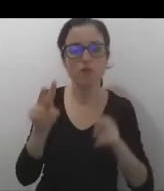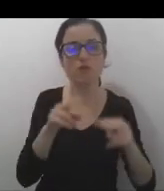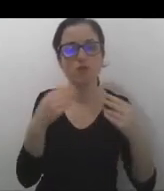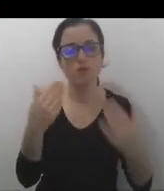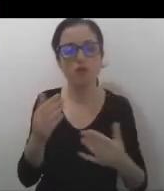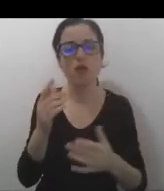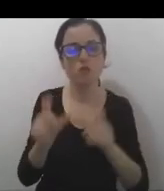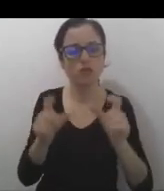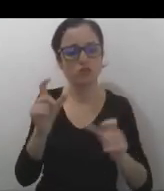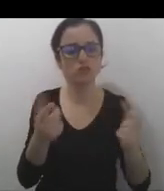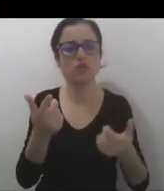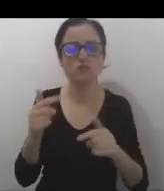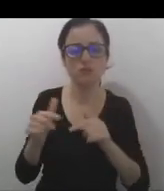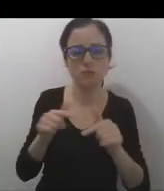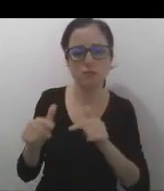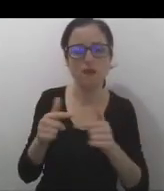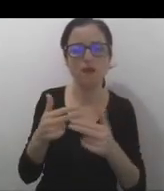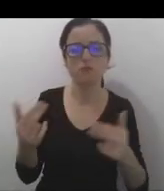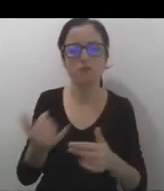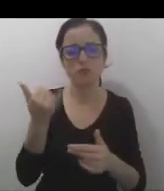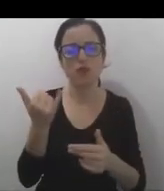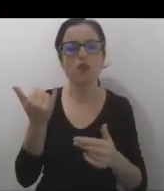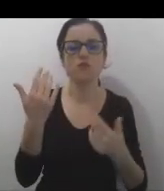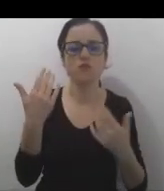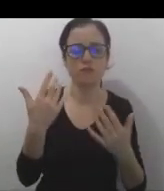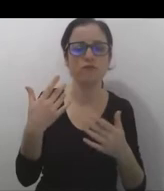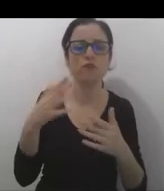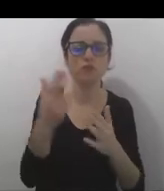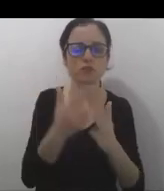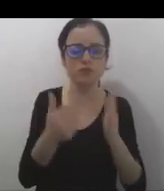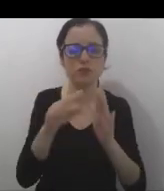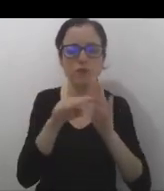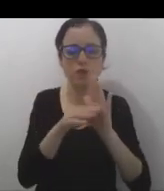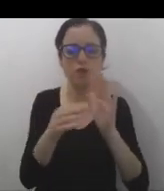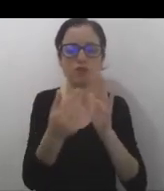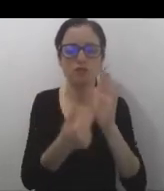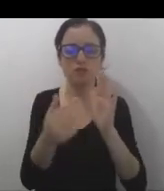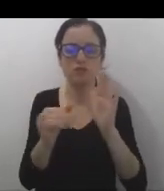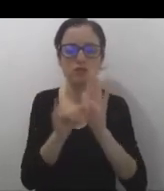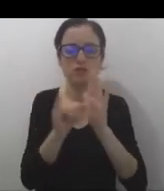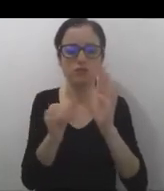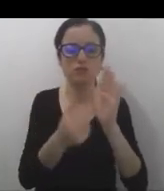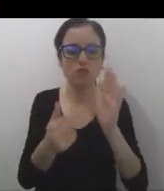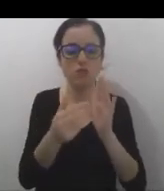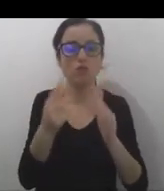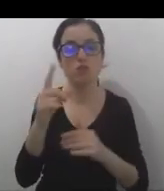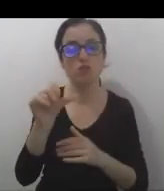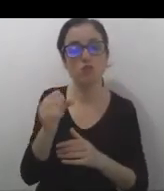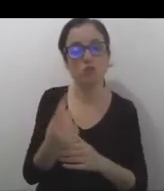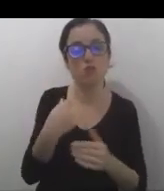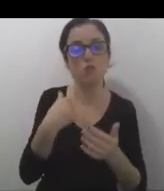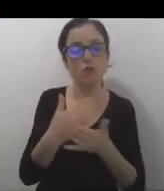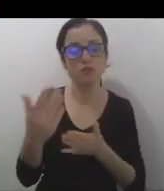em 81 eu comecei com o meu escritório. Comecei a fazer vários trabalhos de design de produto, um atrás do outro, assim, todos